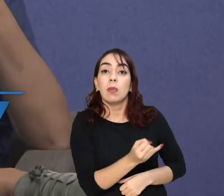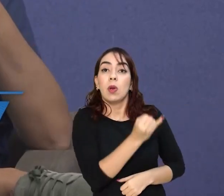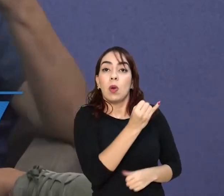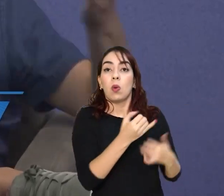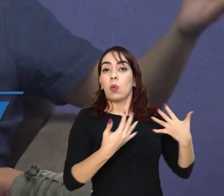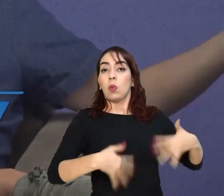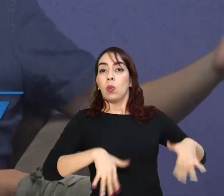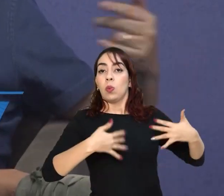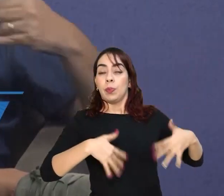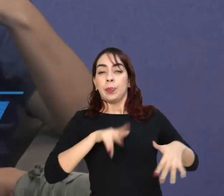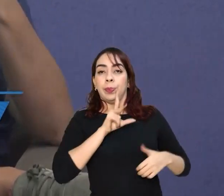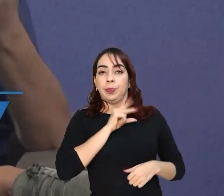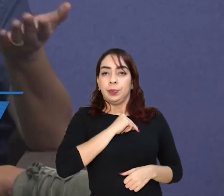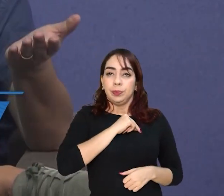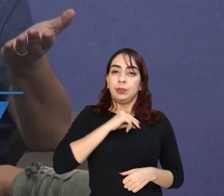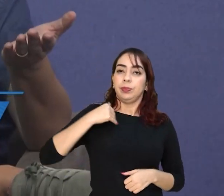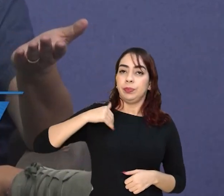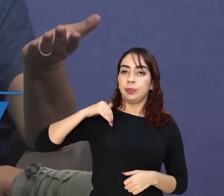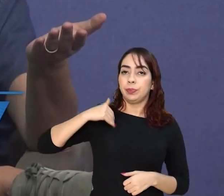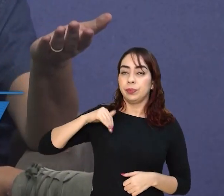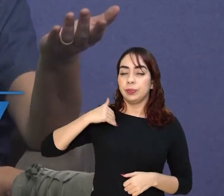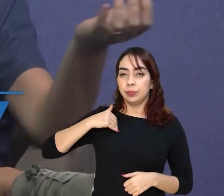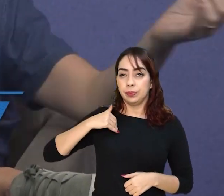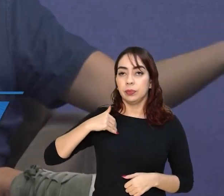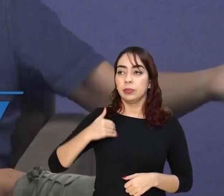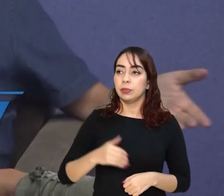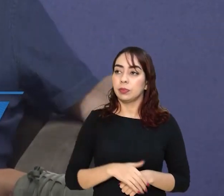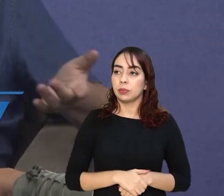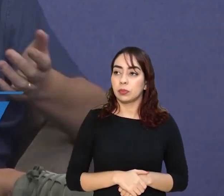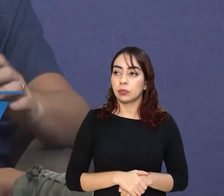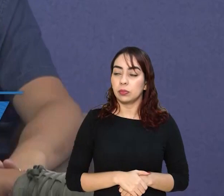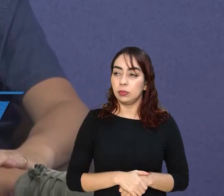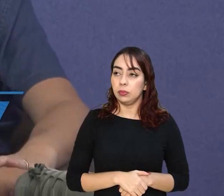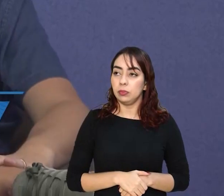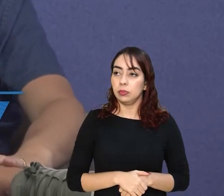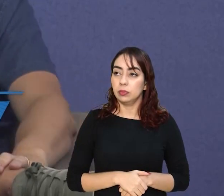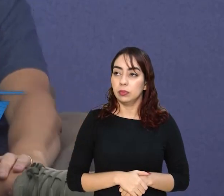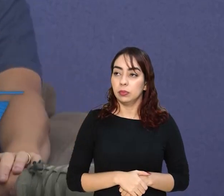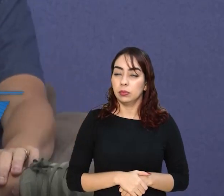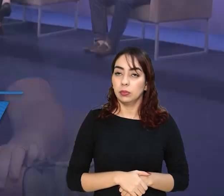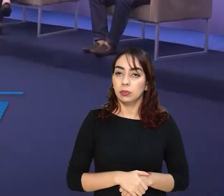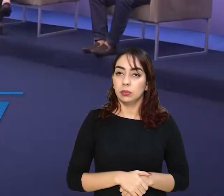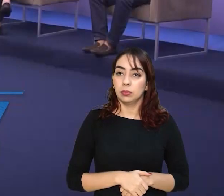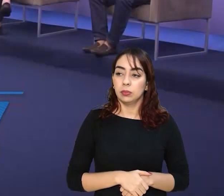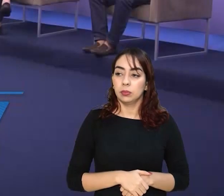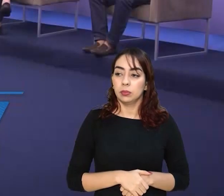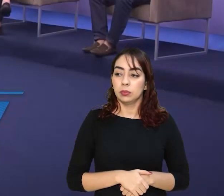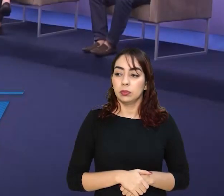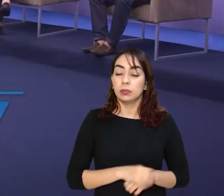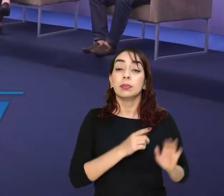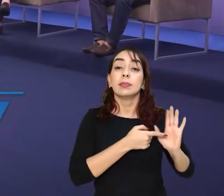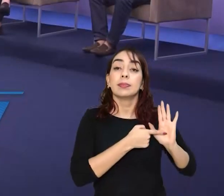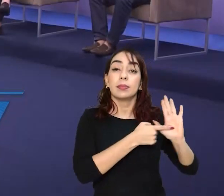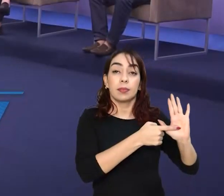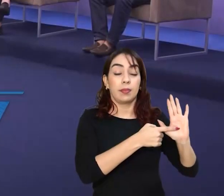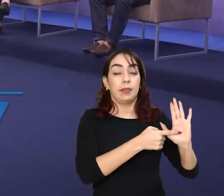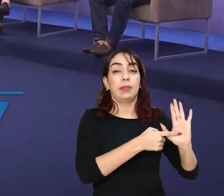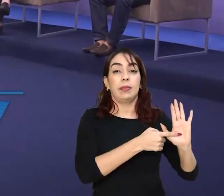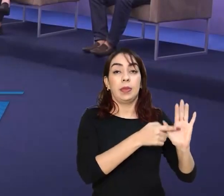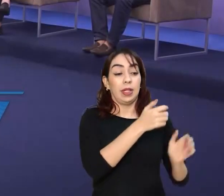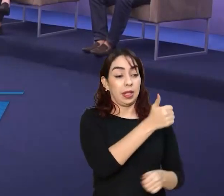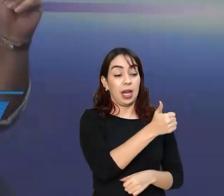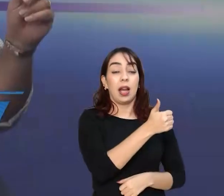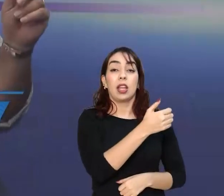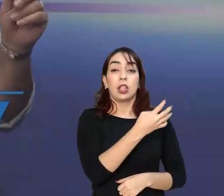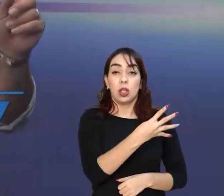pontos, um monte. Tanto que o Ceará está com mais de 50% Vitória, de aproveitamento. Vitória, 22. E é oitavo. Vitória, 22, com um saldo de 14